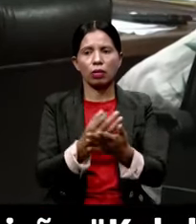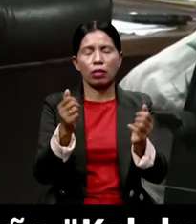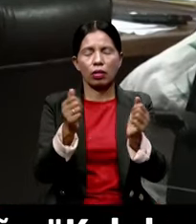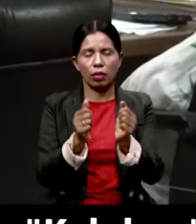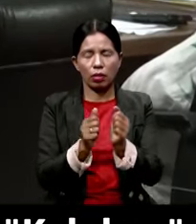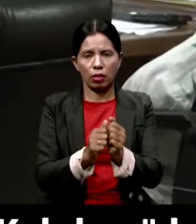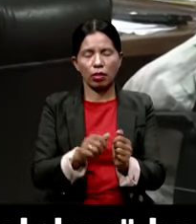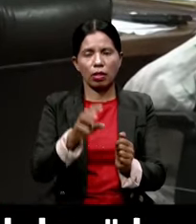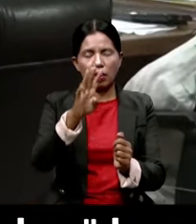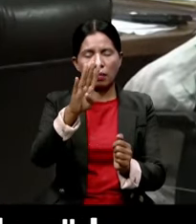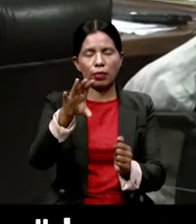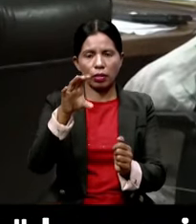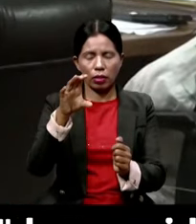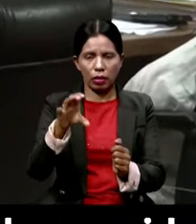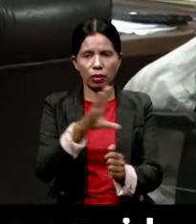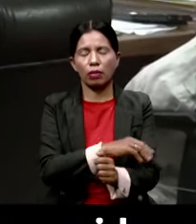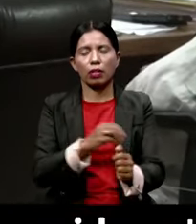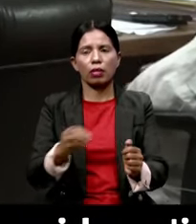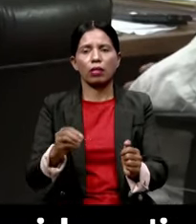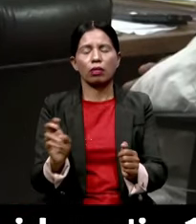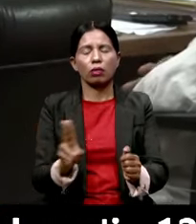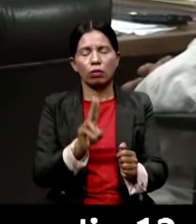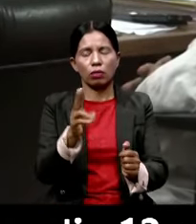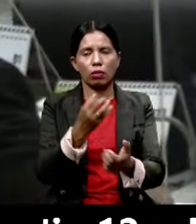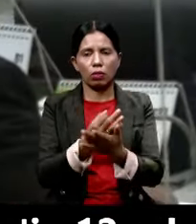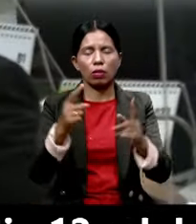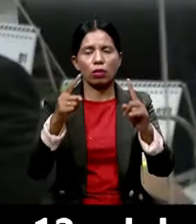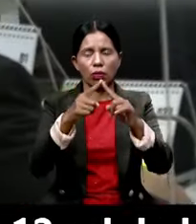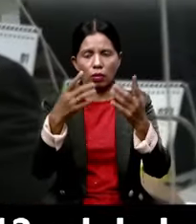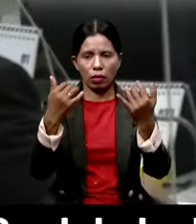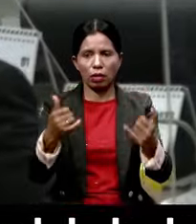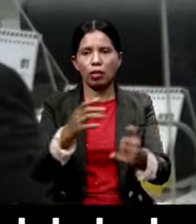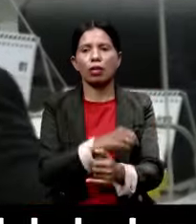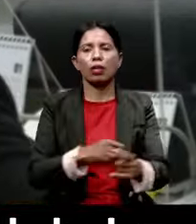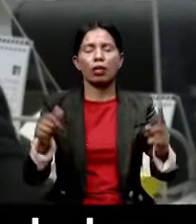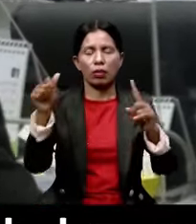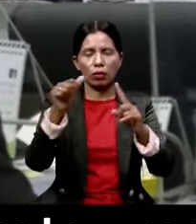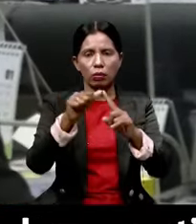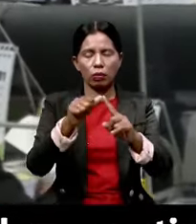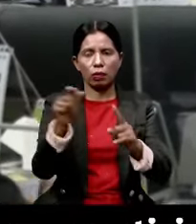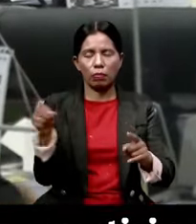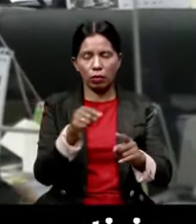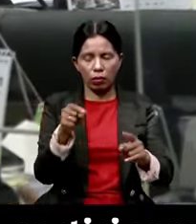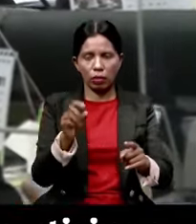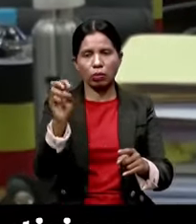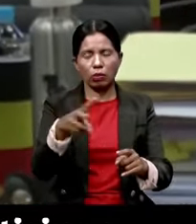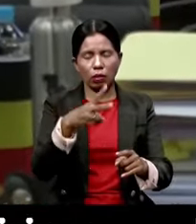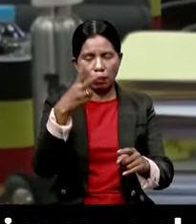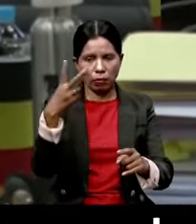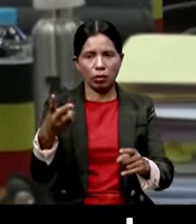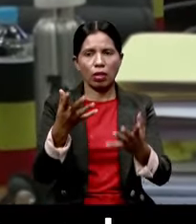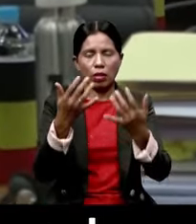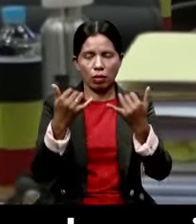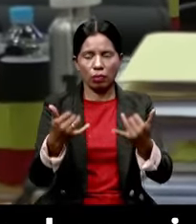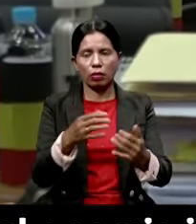tocon atus hatresin nebe nia execução to ohin loron foi a 15% sarvesin rua resin enquanto